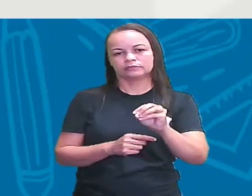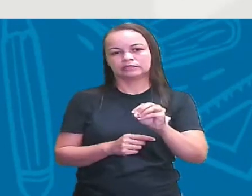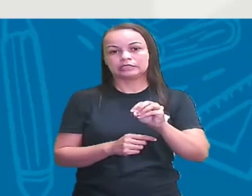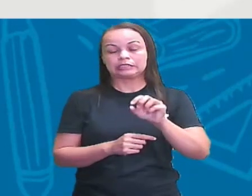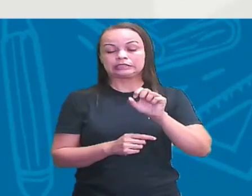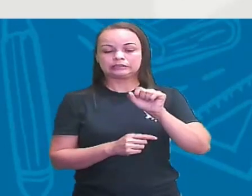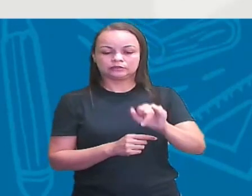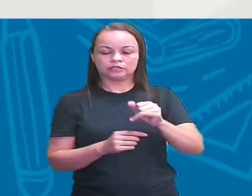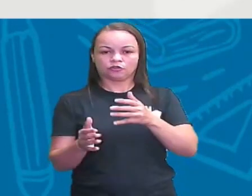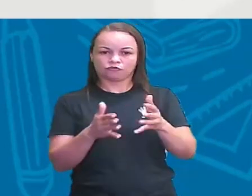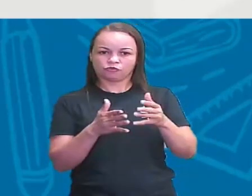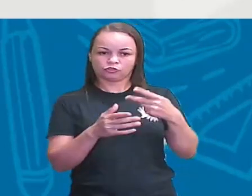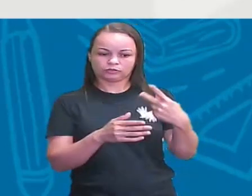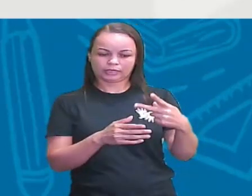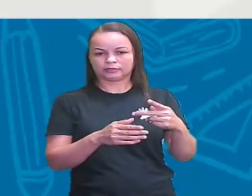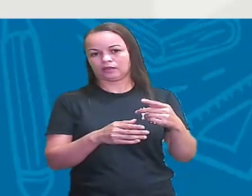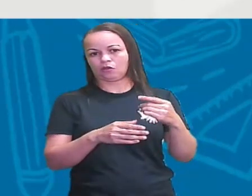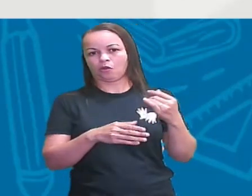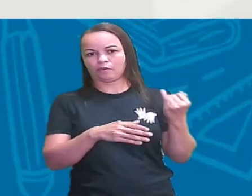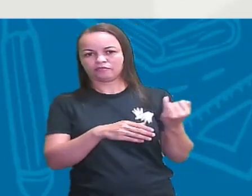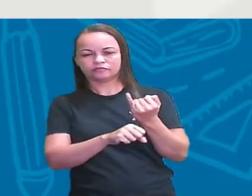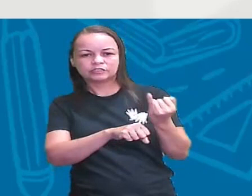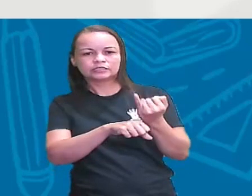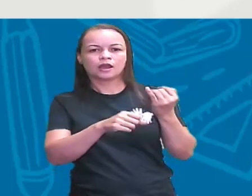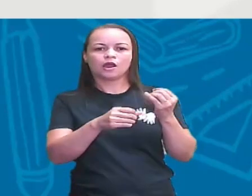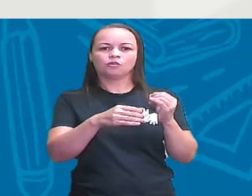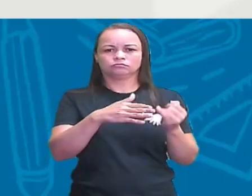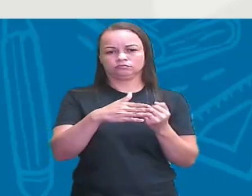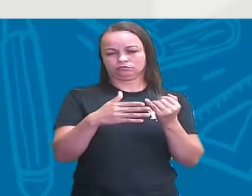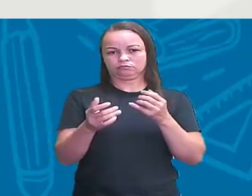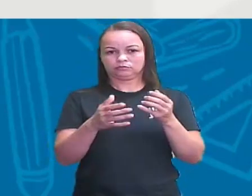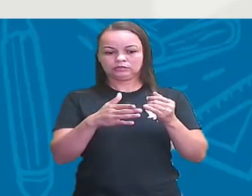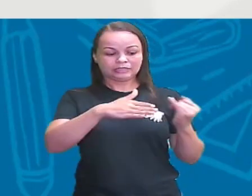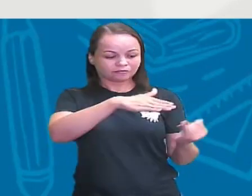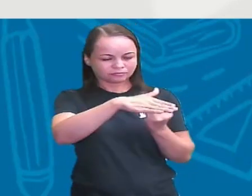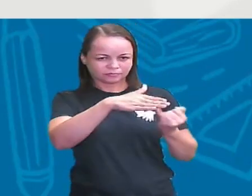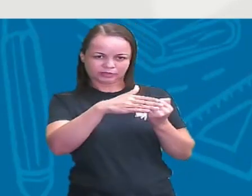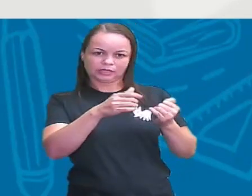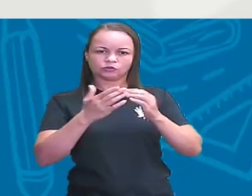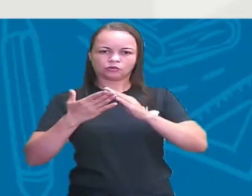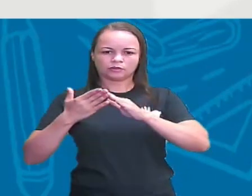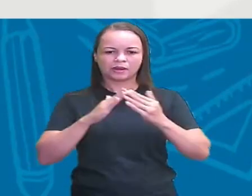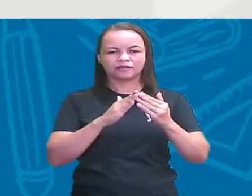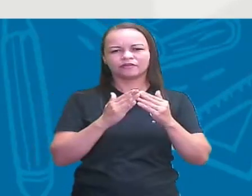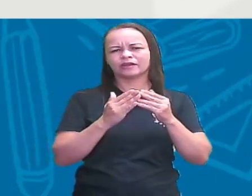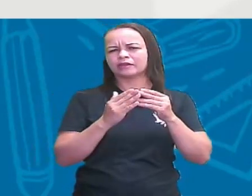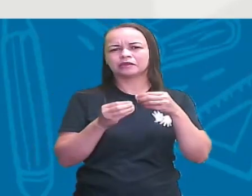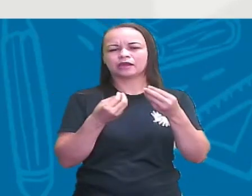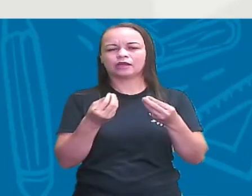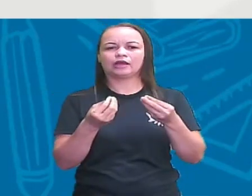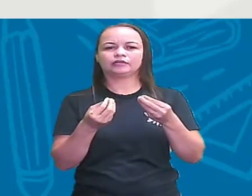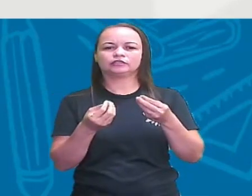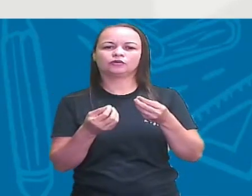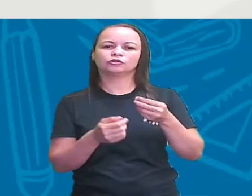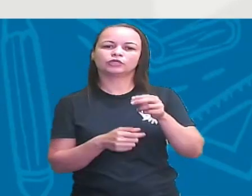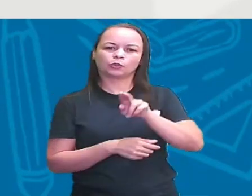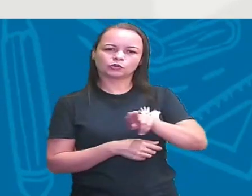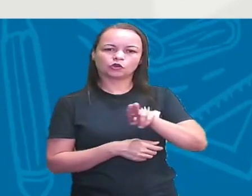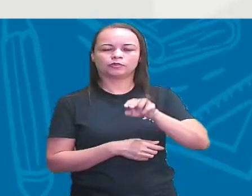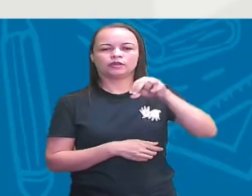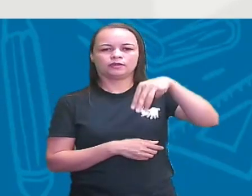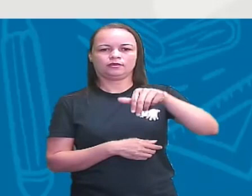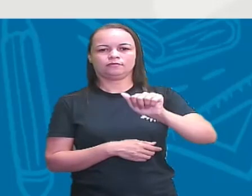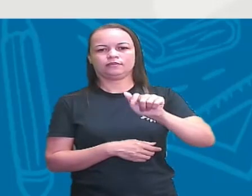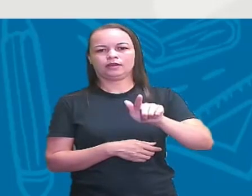dessa norma padrão, eu estou ali, na verdade, na periferia, na margem, por isso que ele chama marginalizados e que